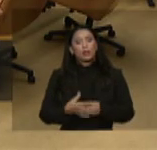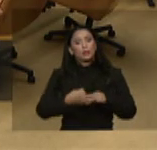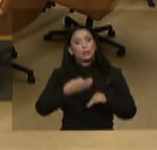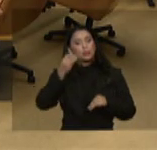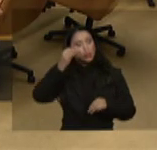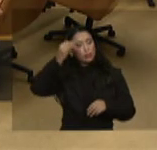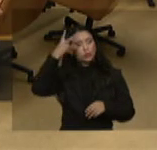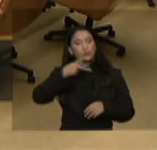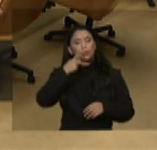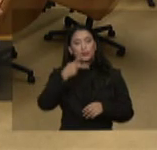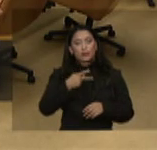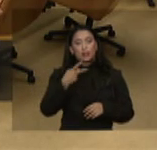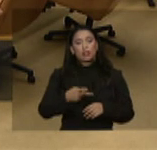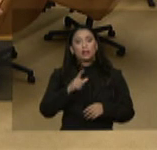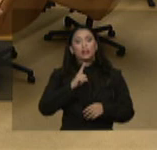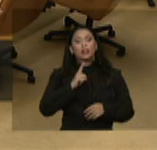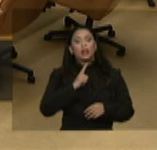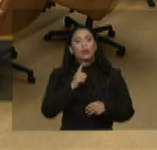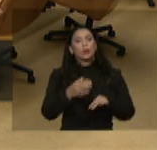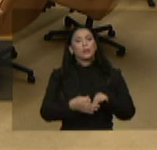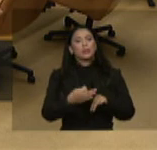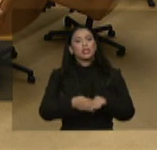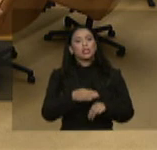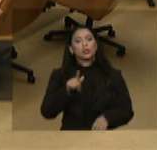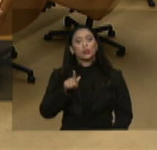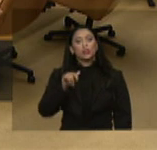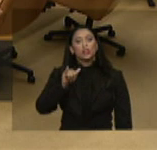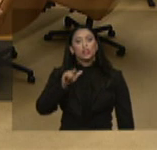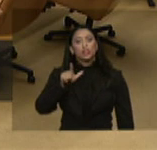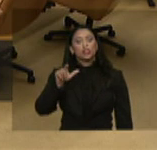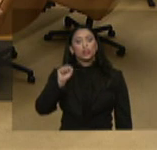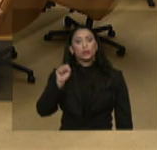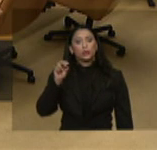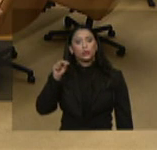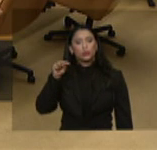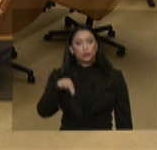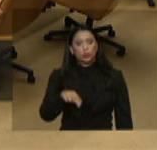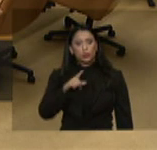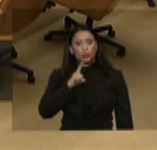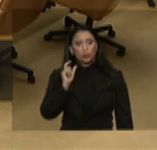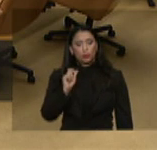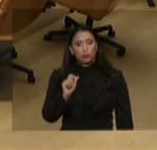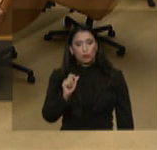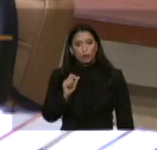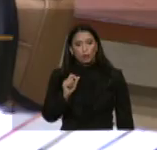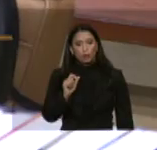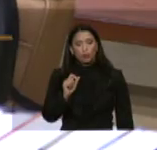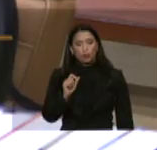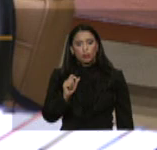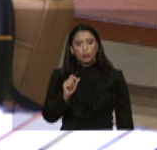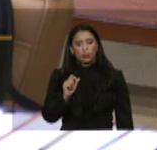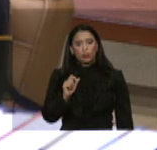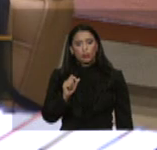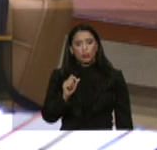colega um grande Gaúcho que foi ministro Gilson Deep é a corte especial